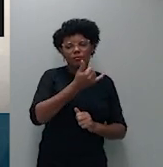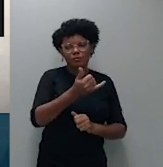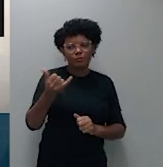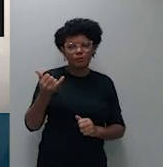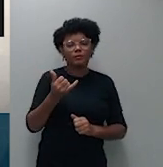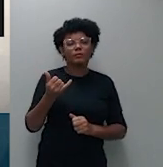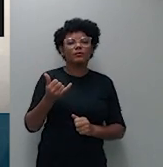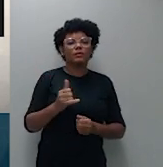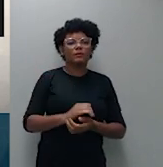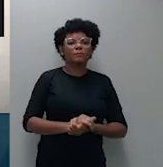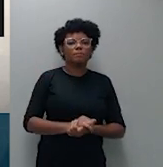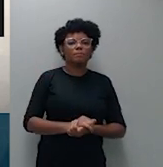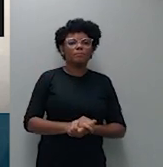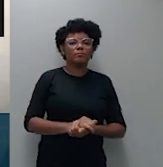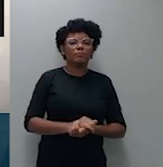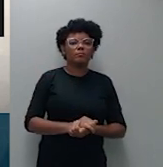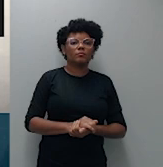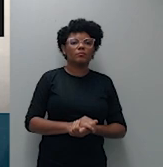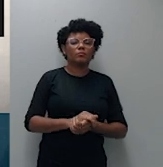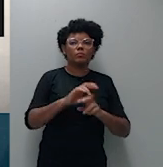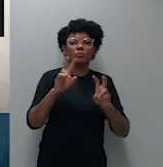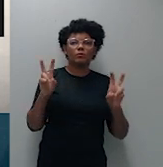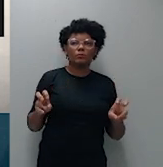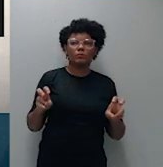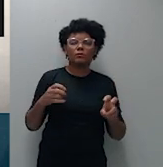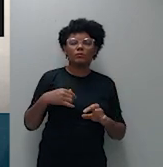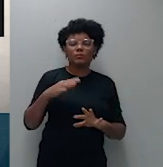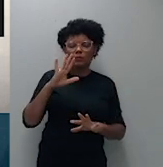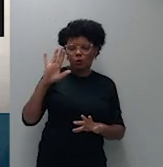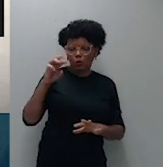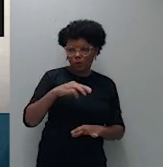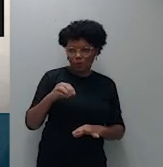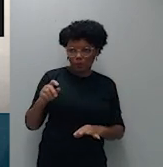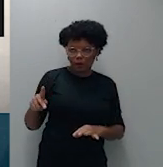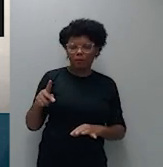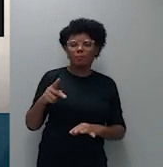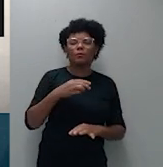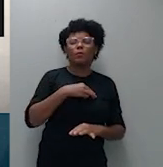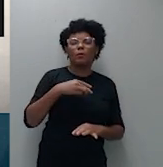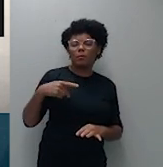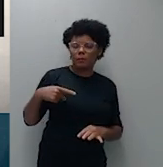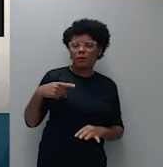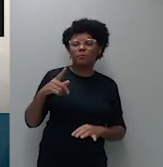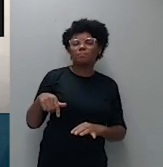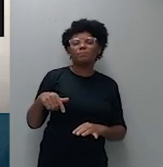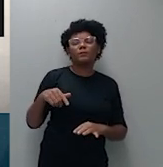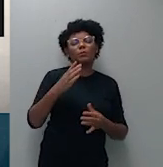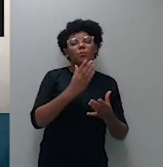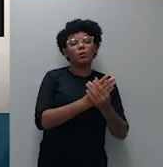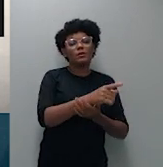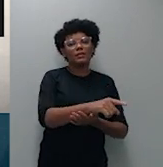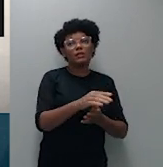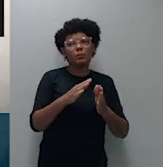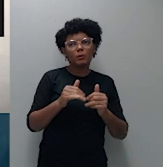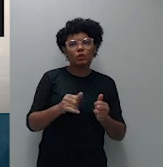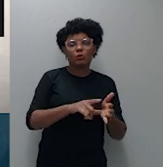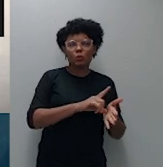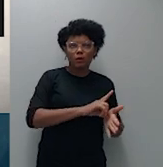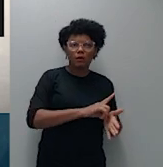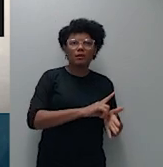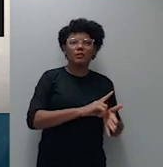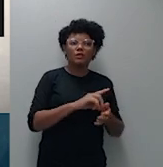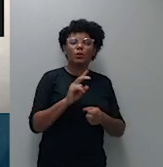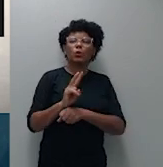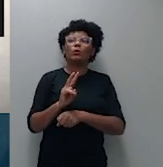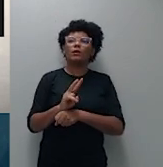transcrever diversos espaços Ministério Público propor ação civil pública com pedido de